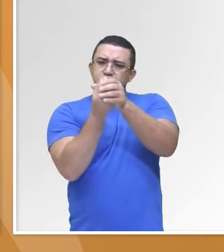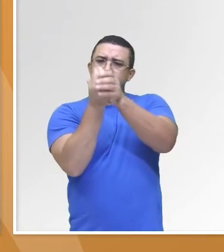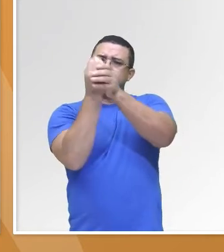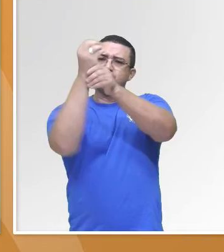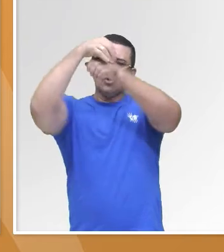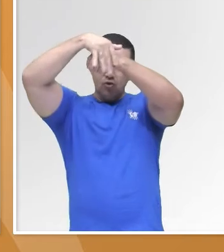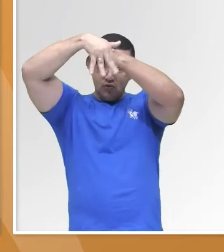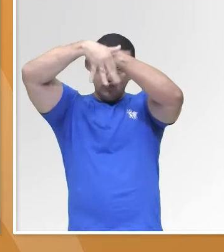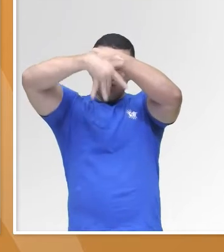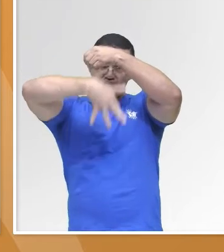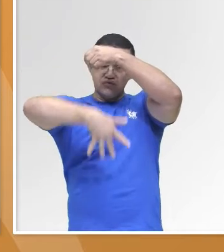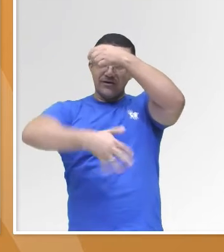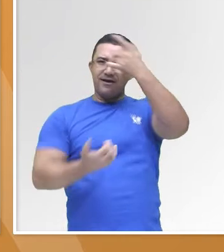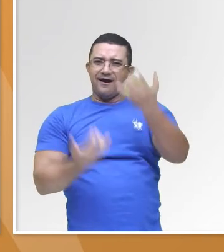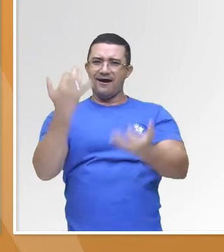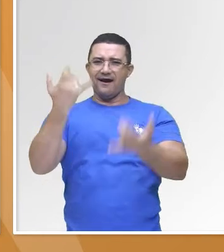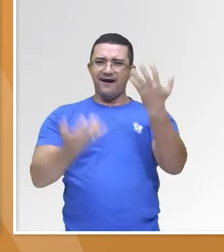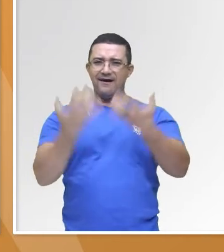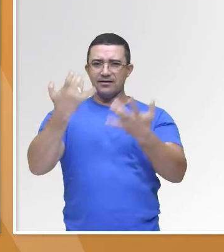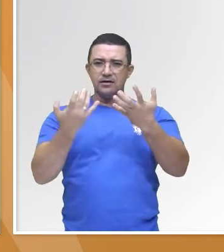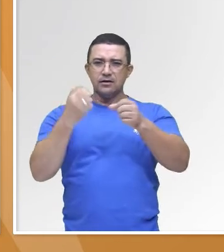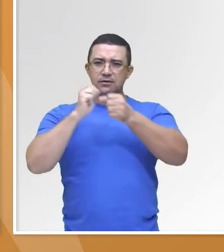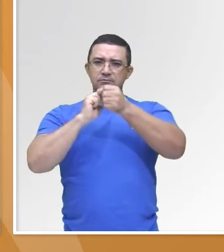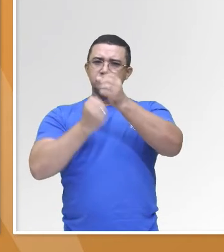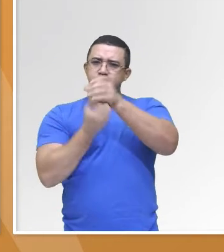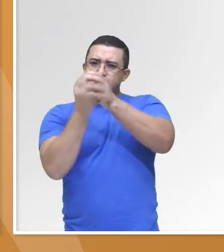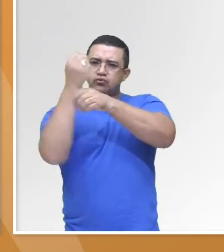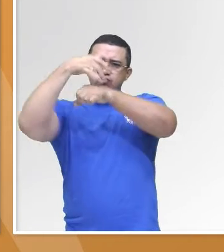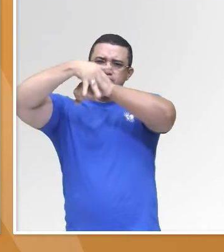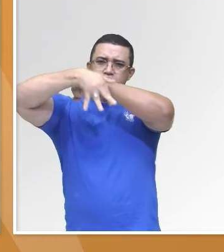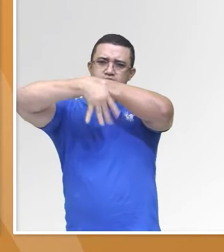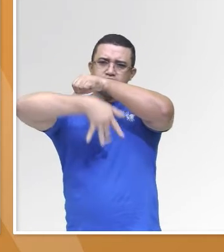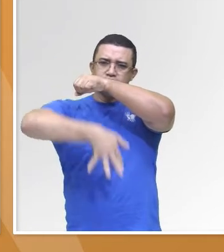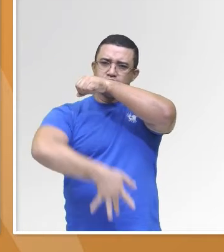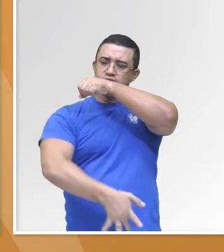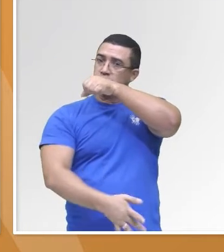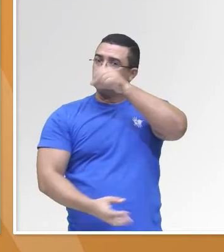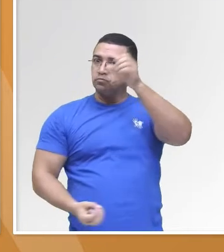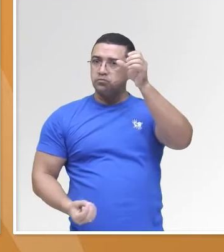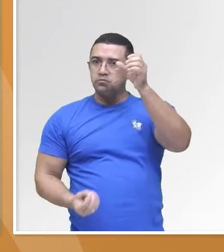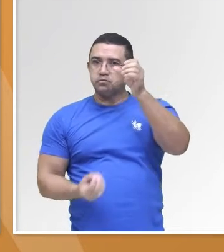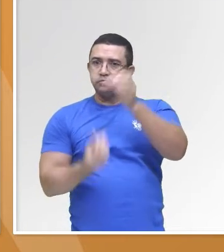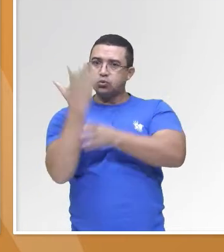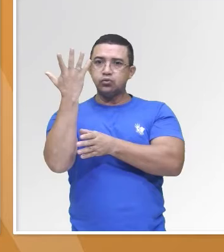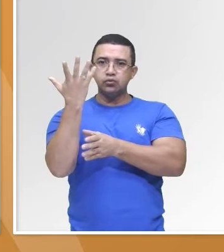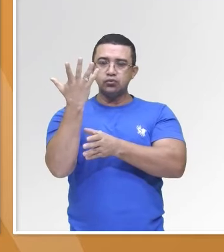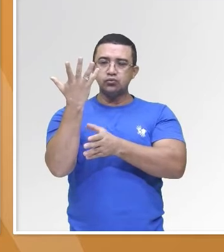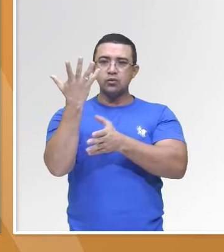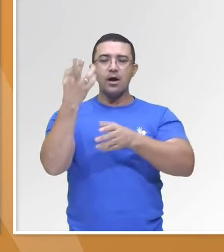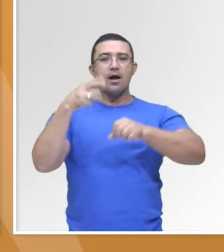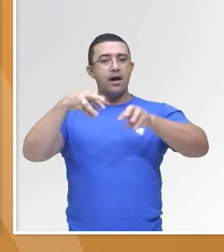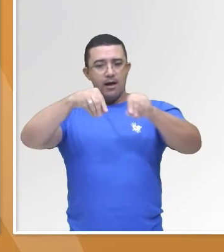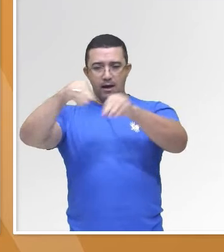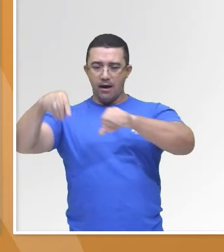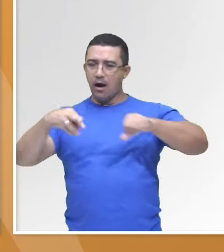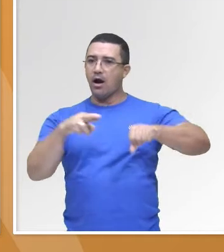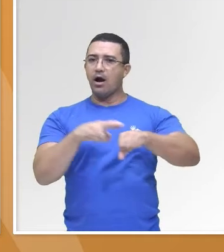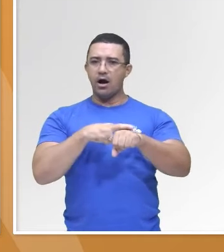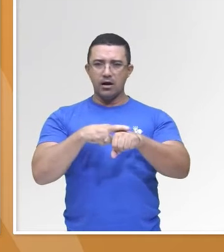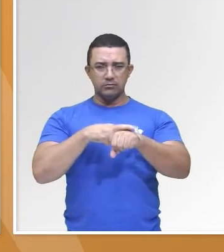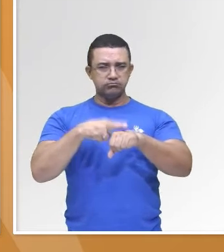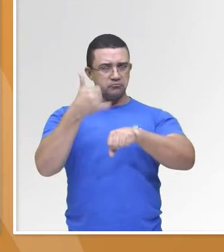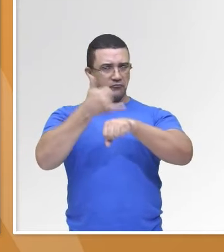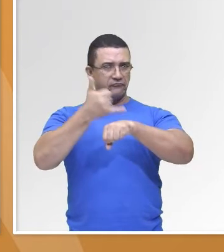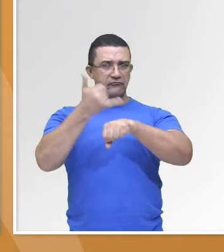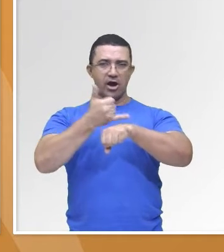do tempo, se formaram, né, se transformaram, dando origem a essa terra roxa, a essa terra fértil,